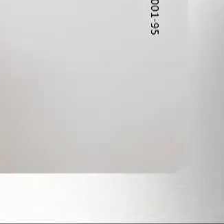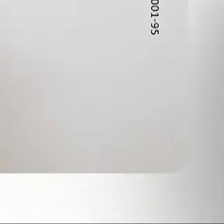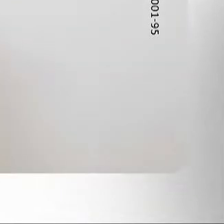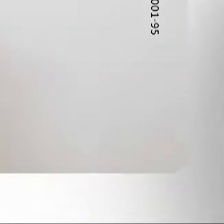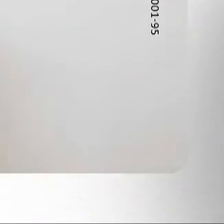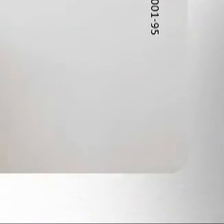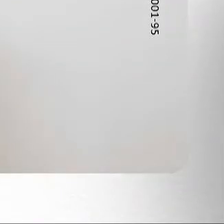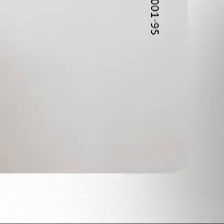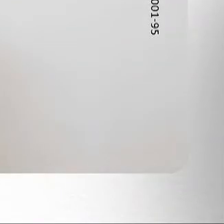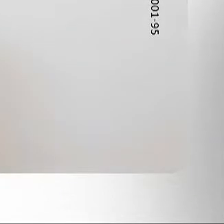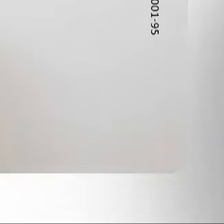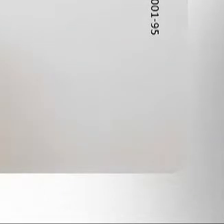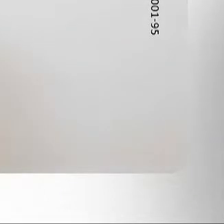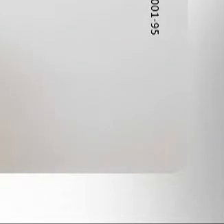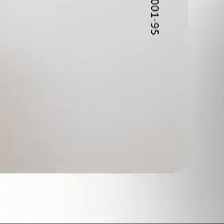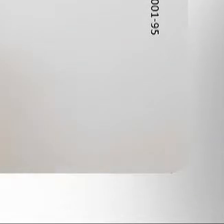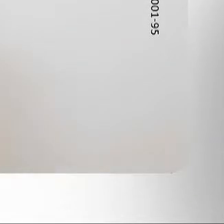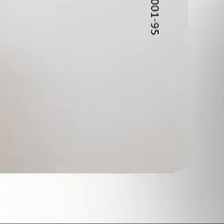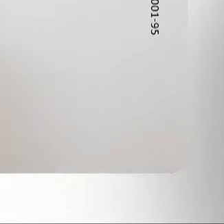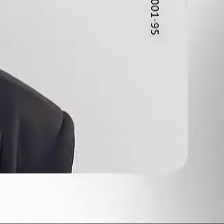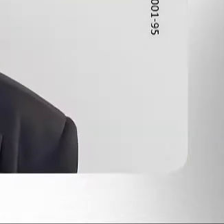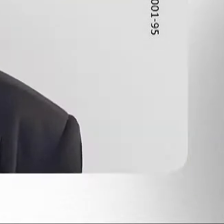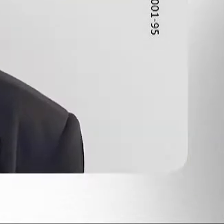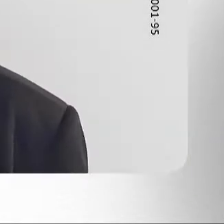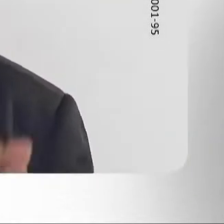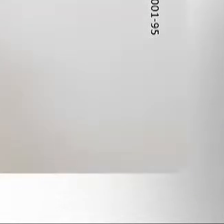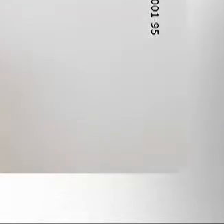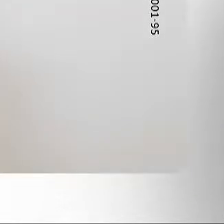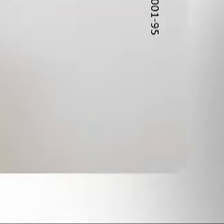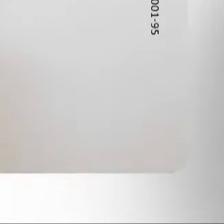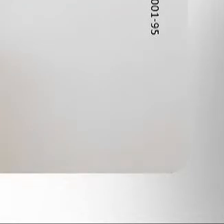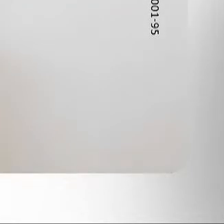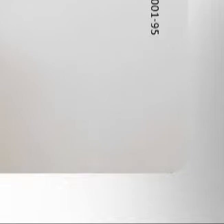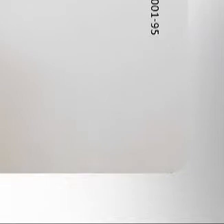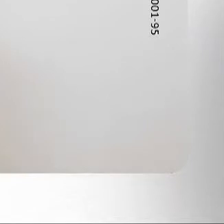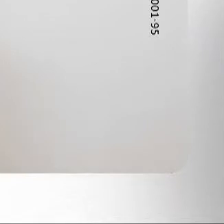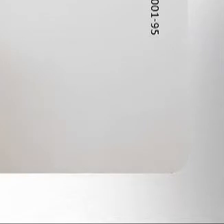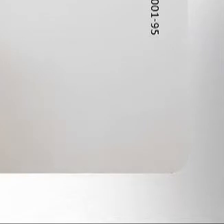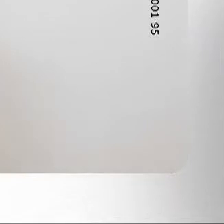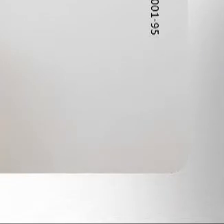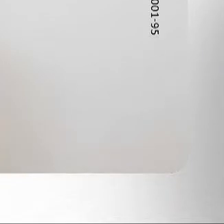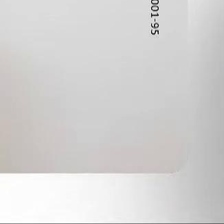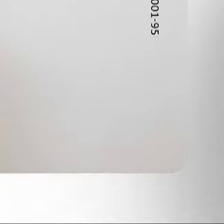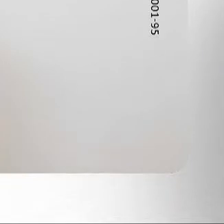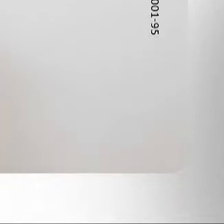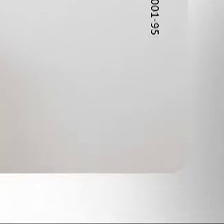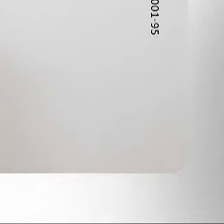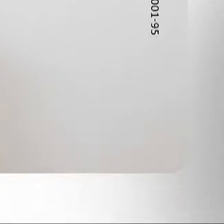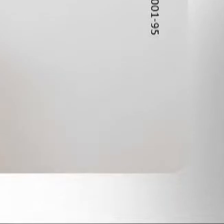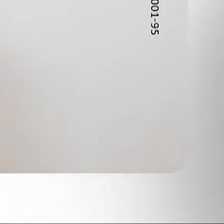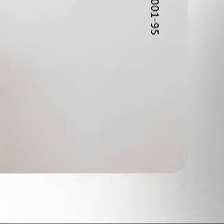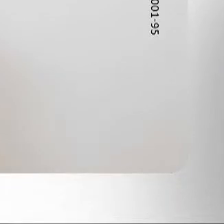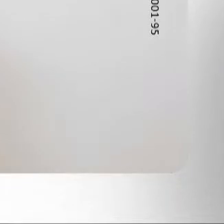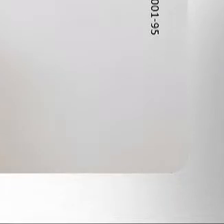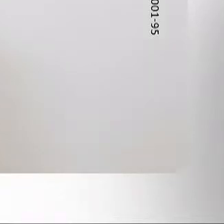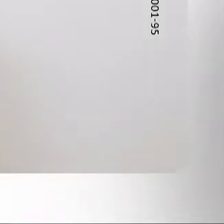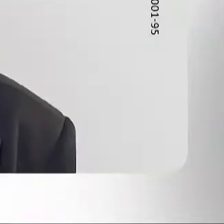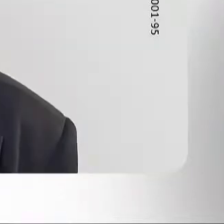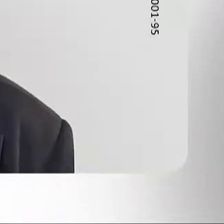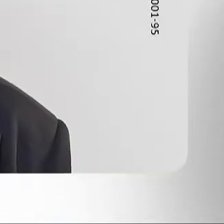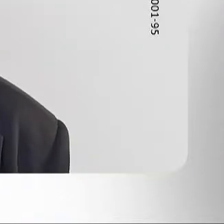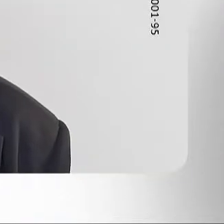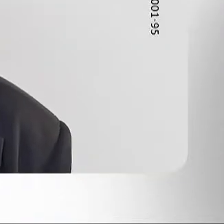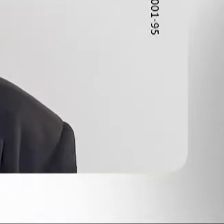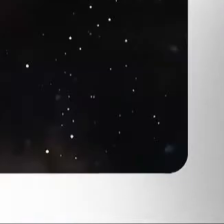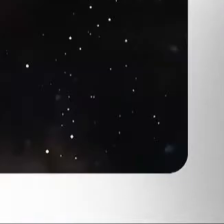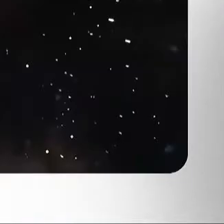e acho que os negros não precisam disso. Sou inimigo número um de PT e PSOL, que tentam te enganar com seus discursos mentirosos e não usam dinheiro público na minha campanha.